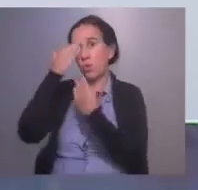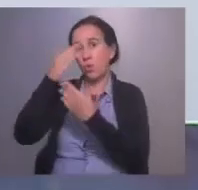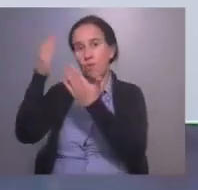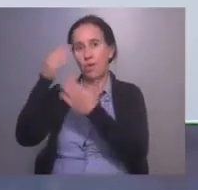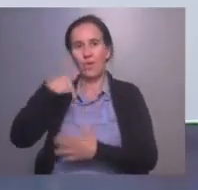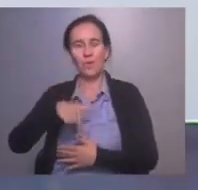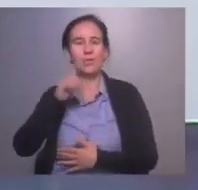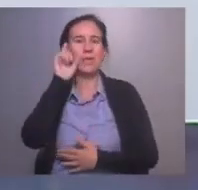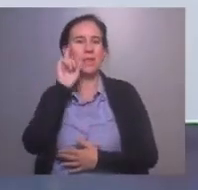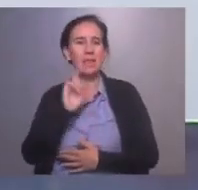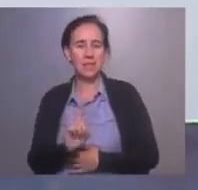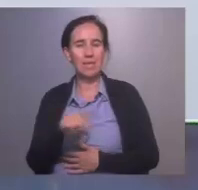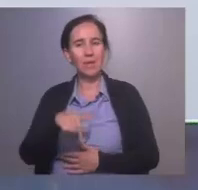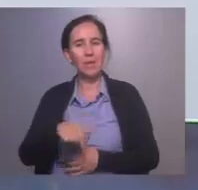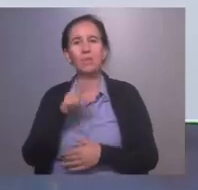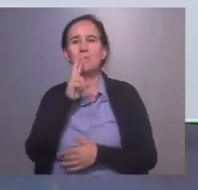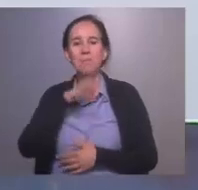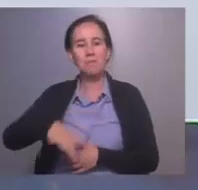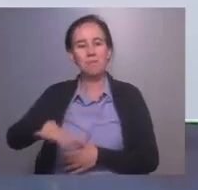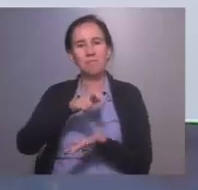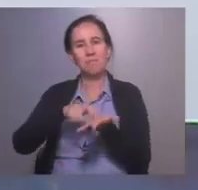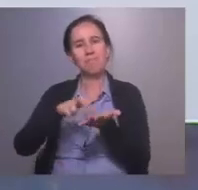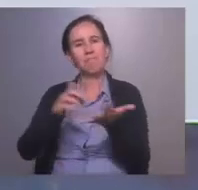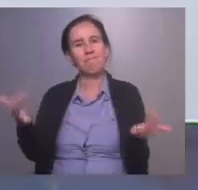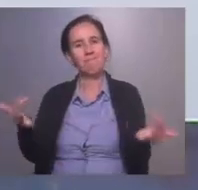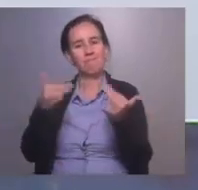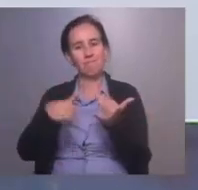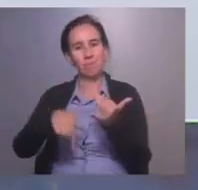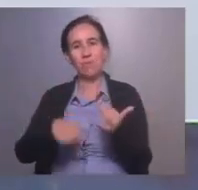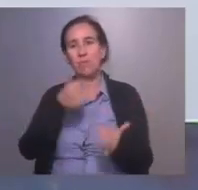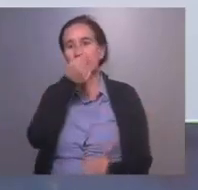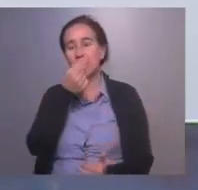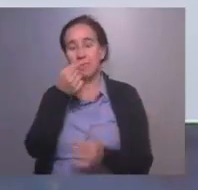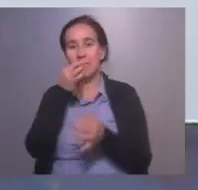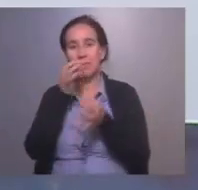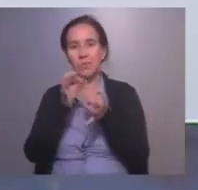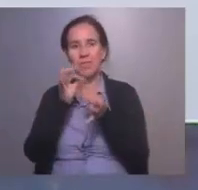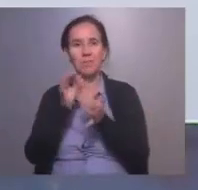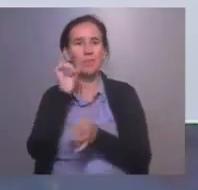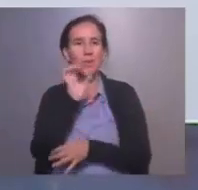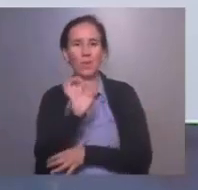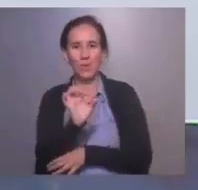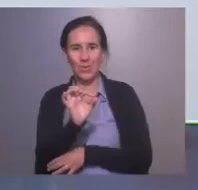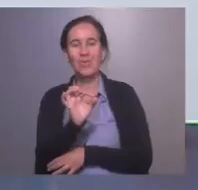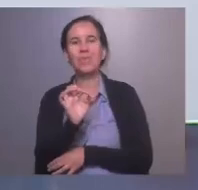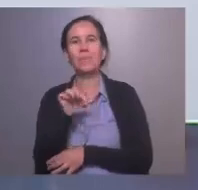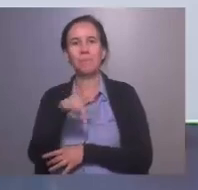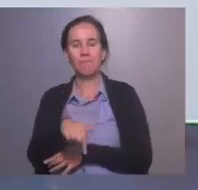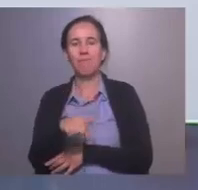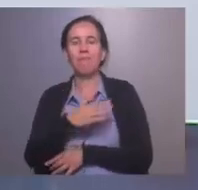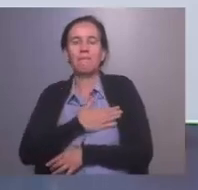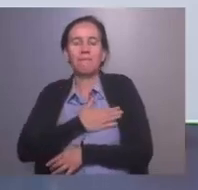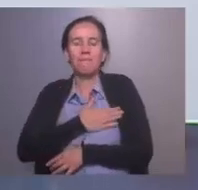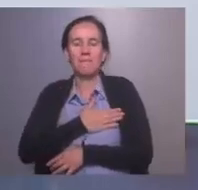dia em que peregrinamos este santuário, este dia 8 de setembro, tão querido este lugar, pois